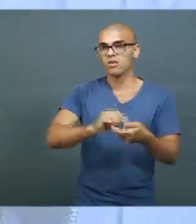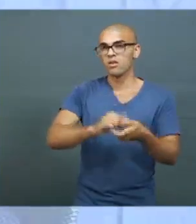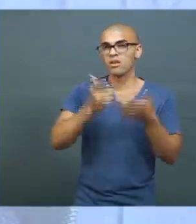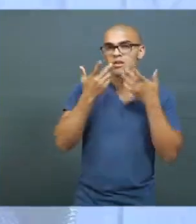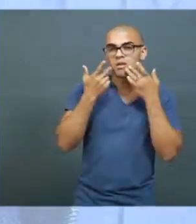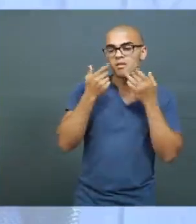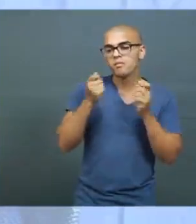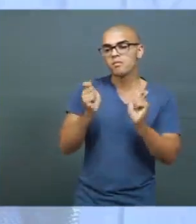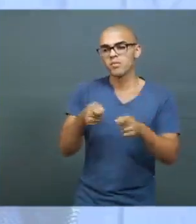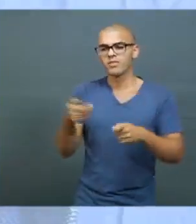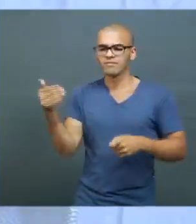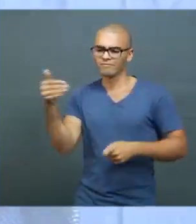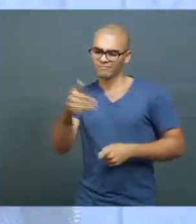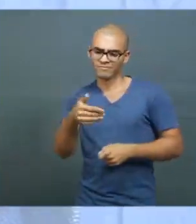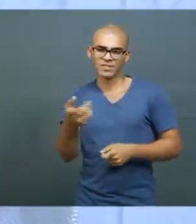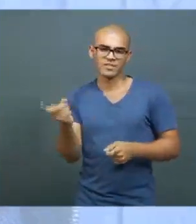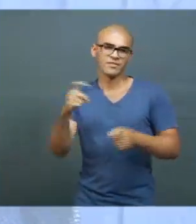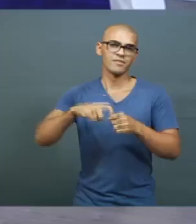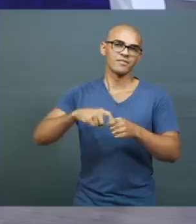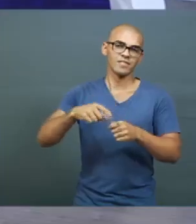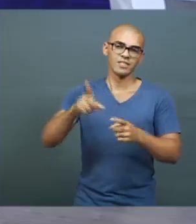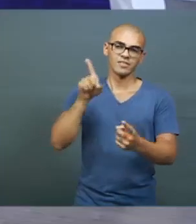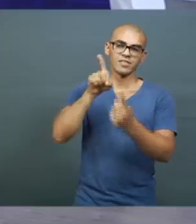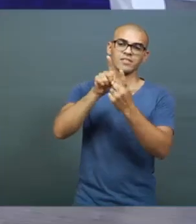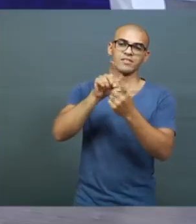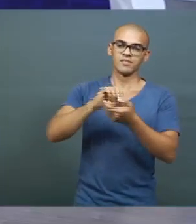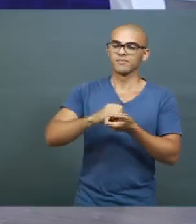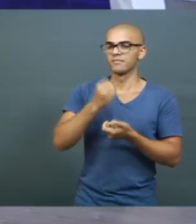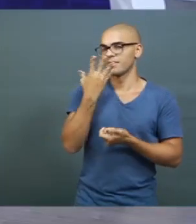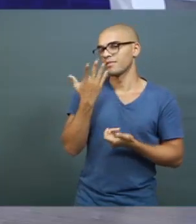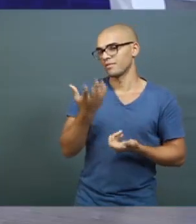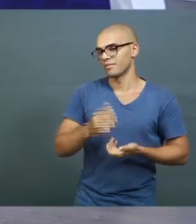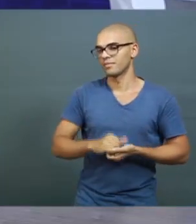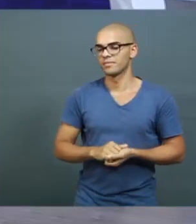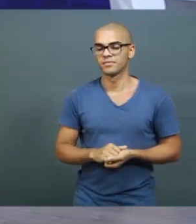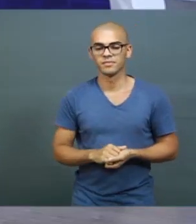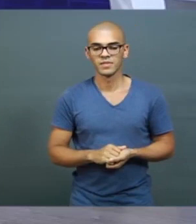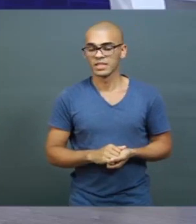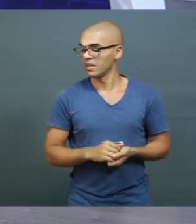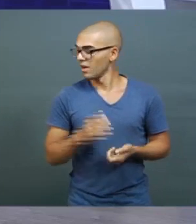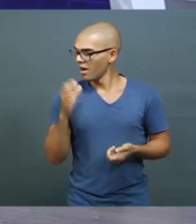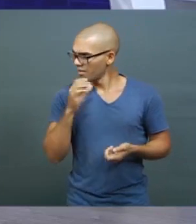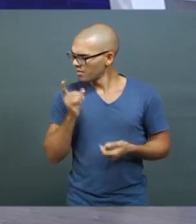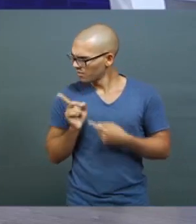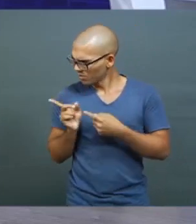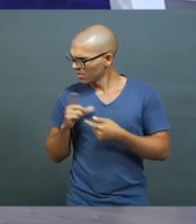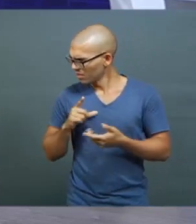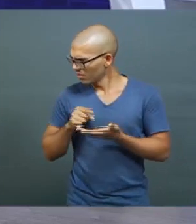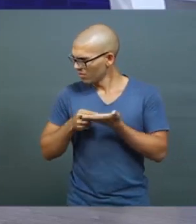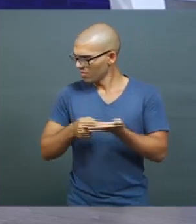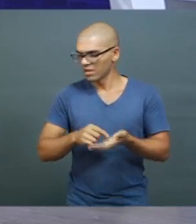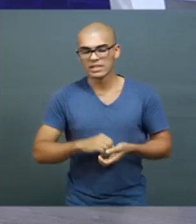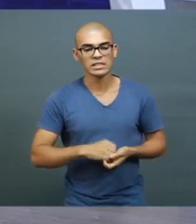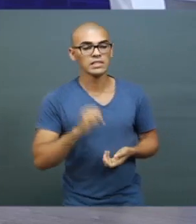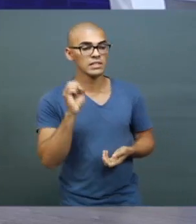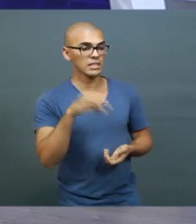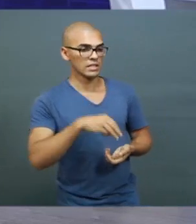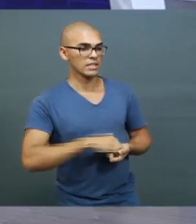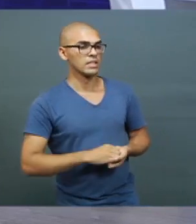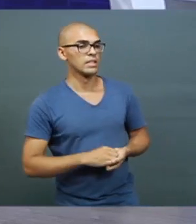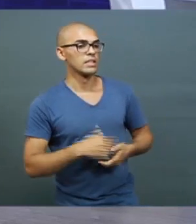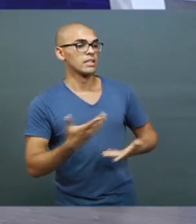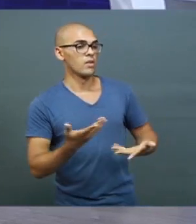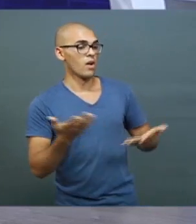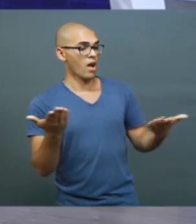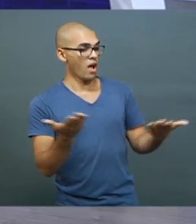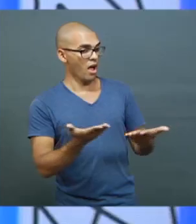Um encontro bastante festivo. Certo. Rapidinho, Carlos, para a gente encerrar, você também tem um convite, não é? Ah, tenho. A gente está esse final